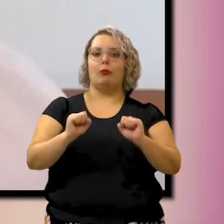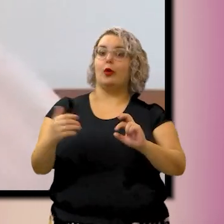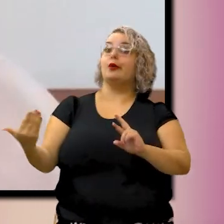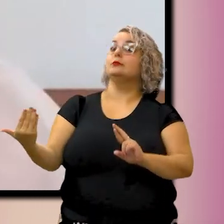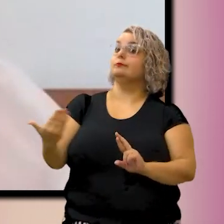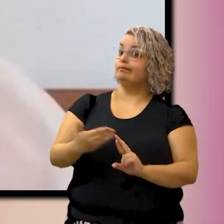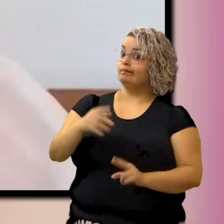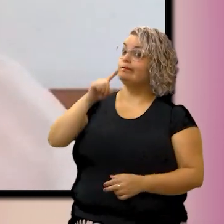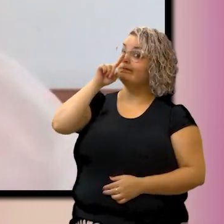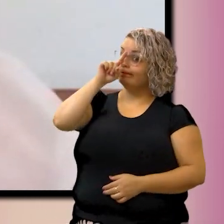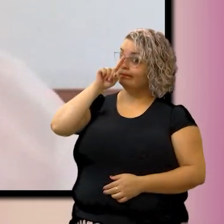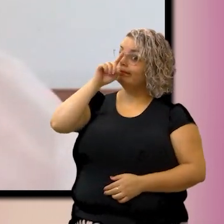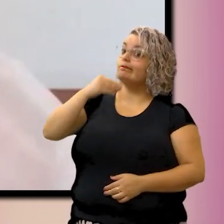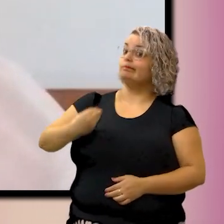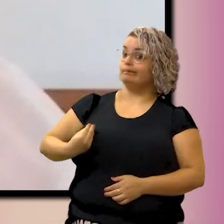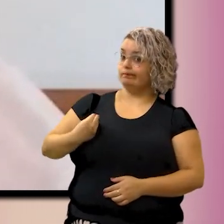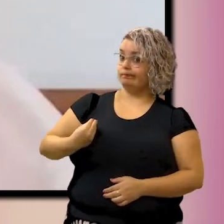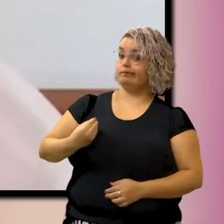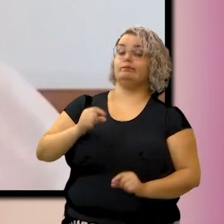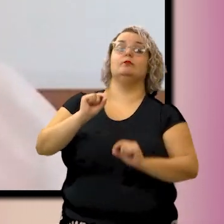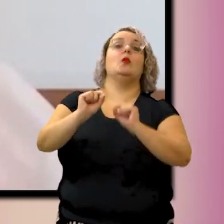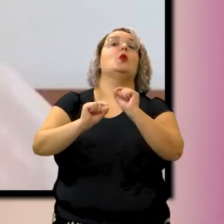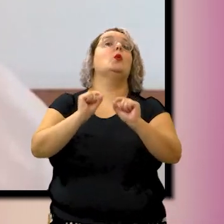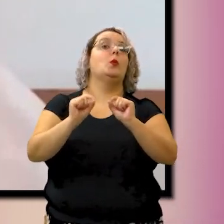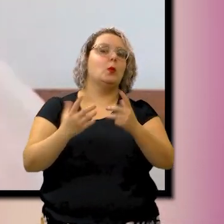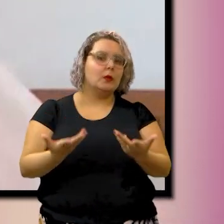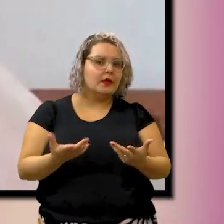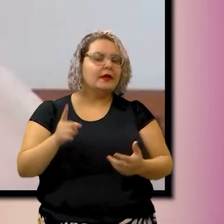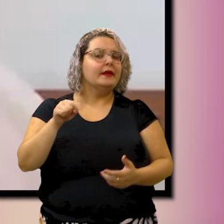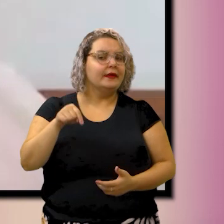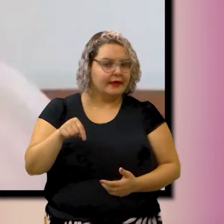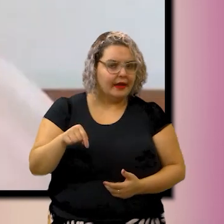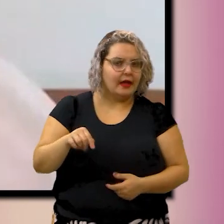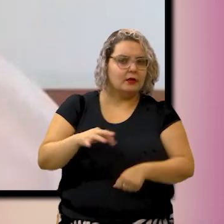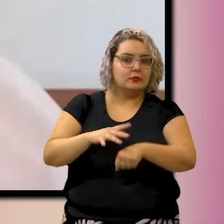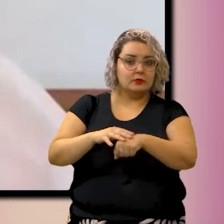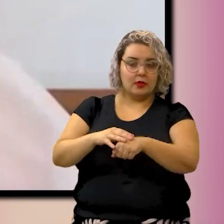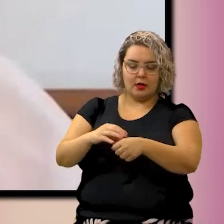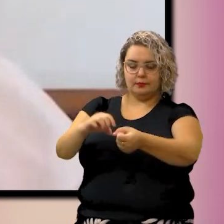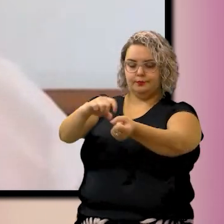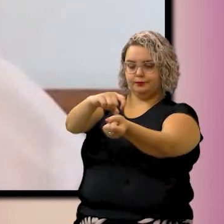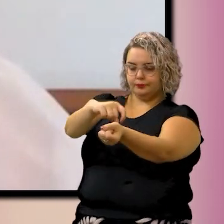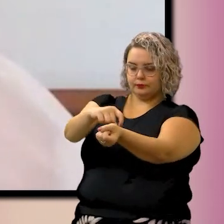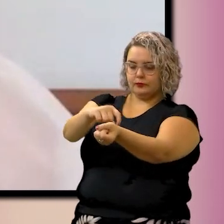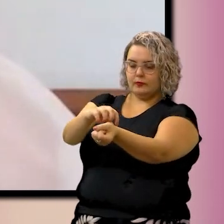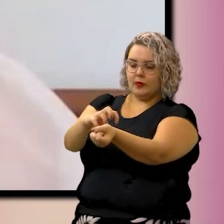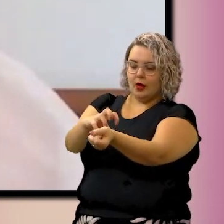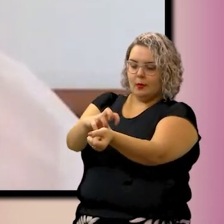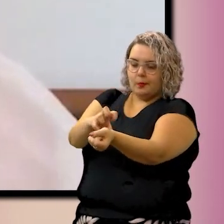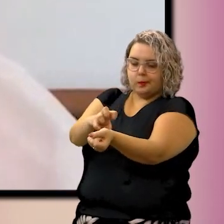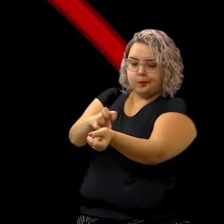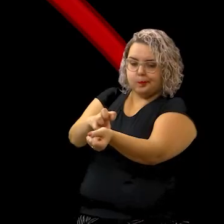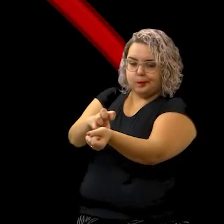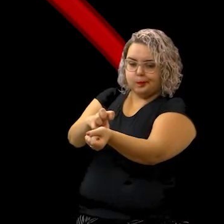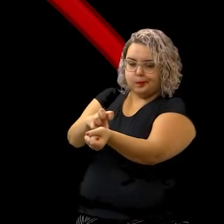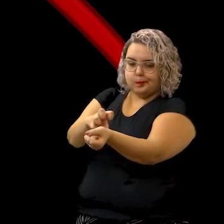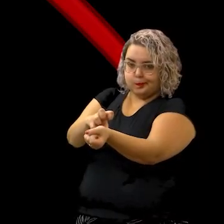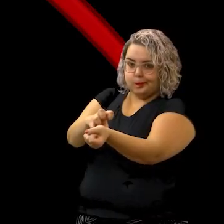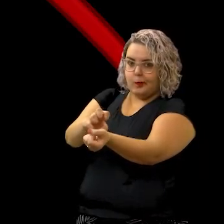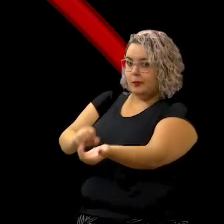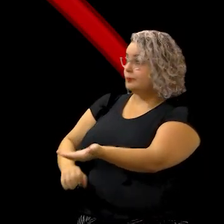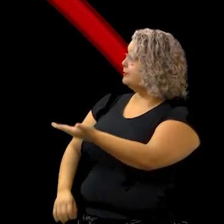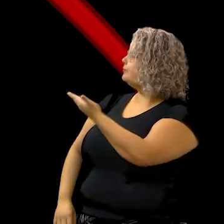pode representar risco de vida. O que que é a trombose? A trombose é uma formação de um coágulo numa veia profunda da